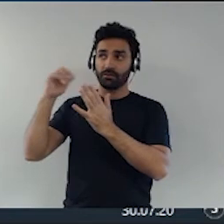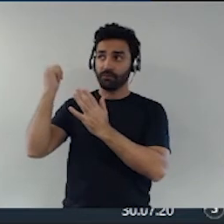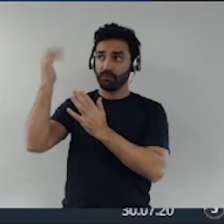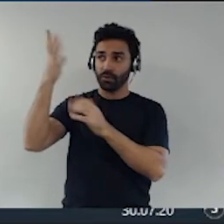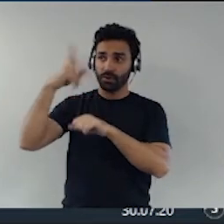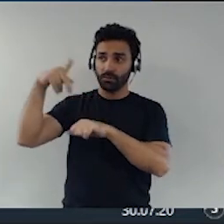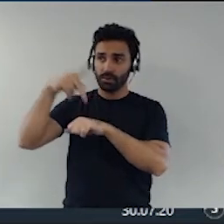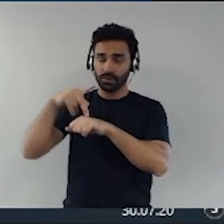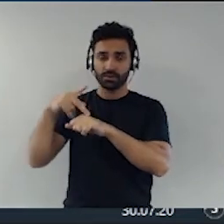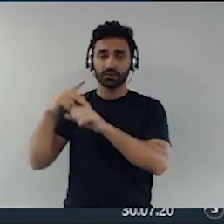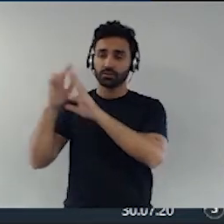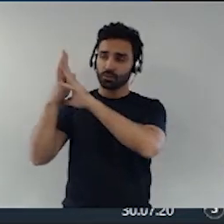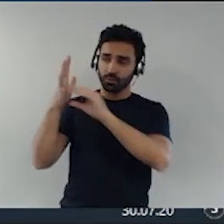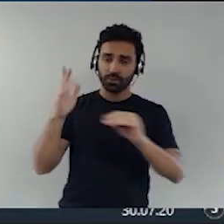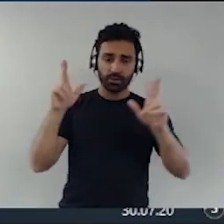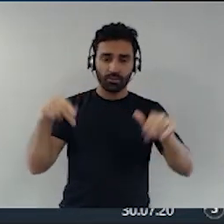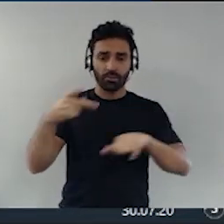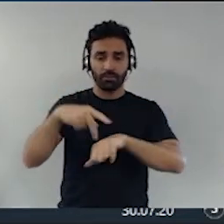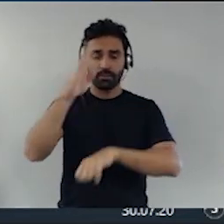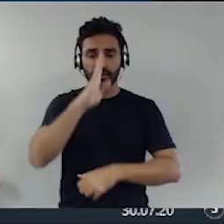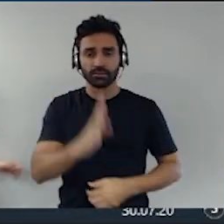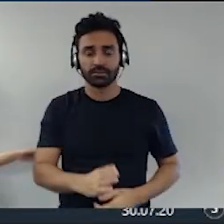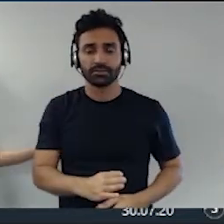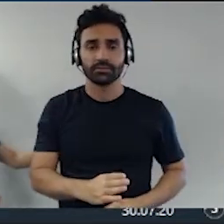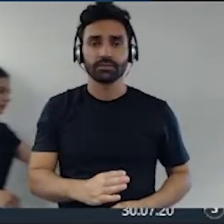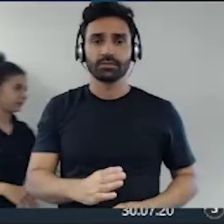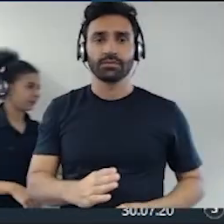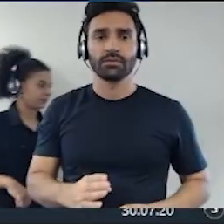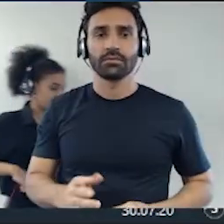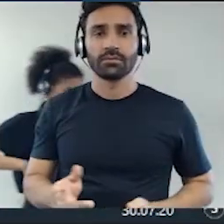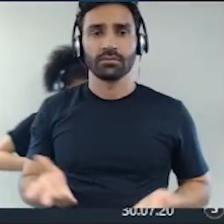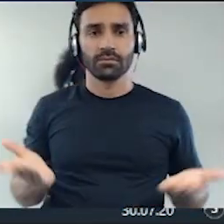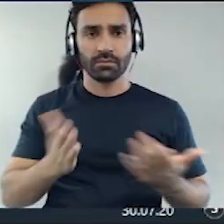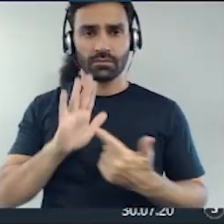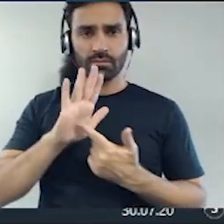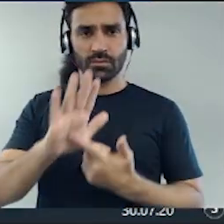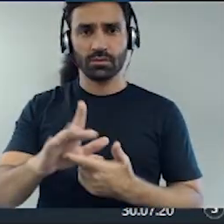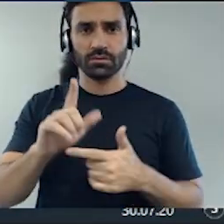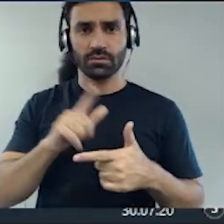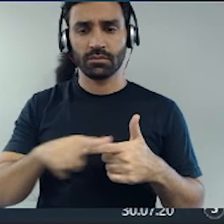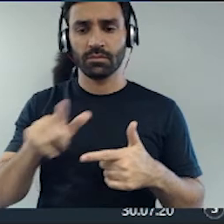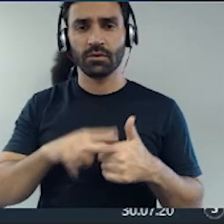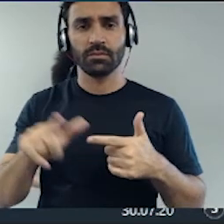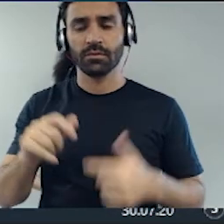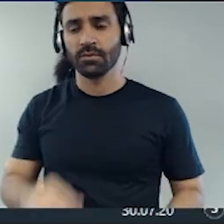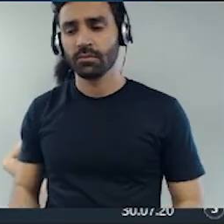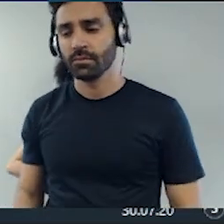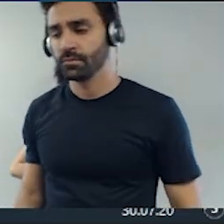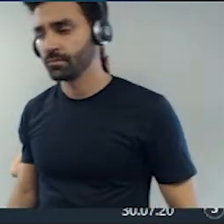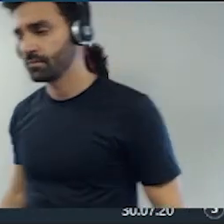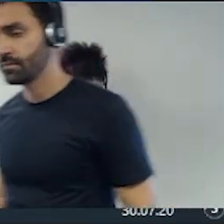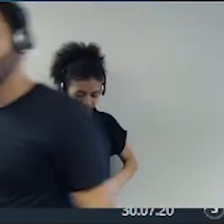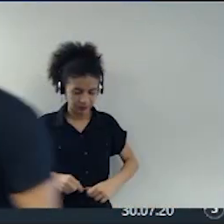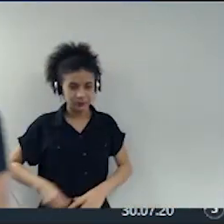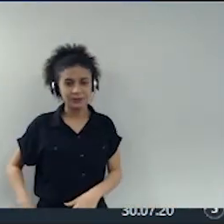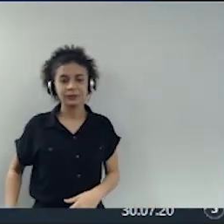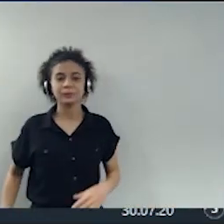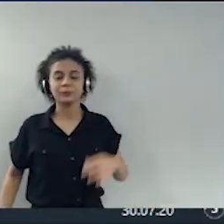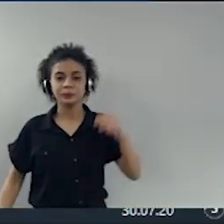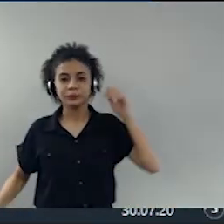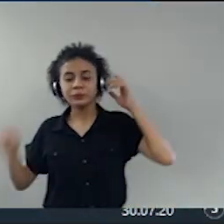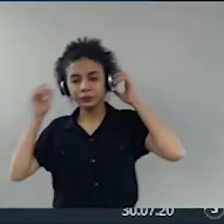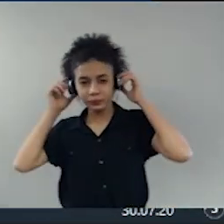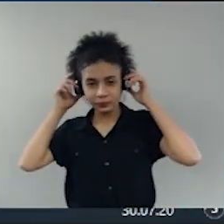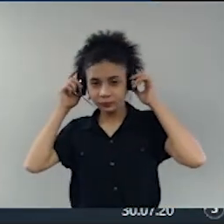normas dos países. Isso nos lembra aqui o problema do Pacto Federativo, onde você tem a União e os estados